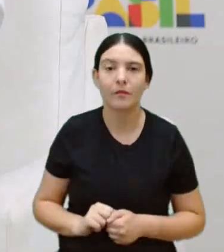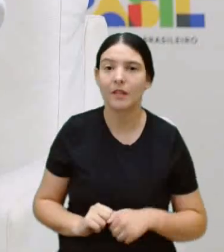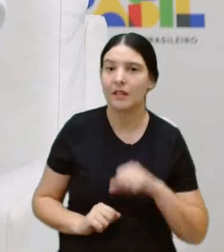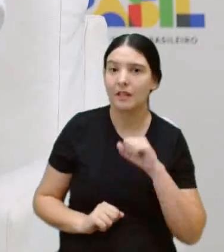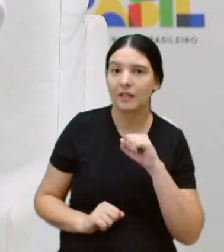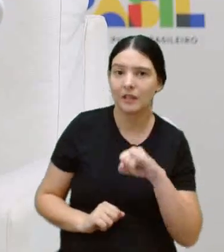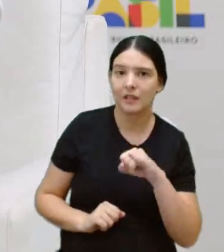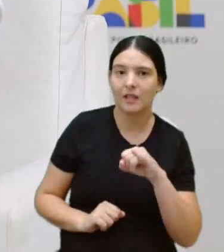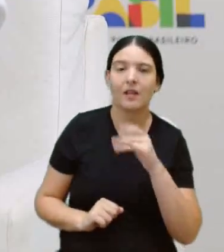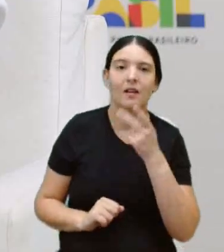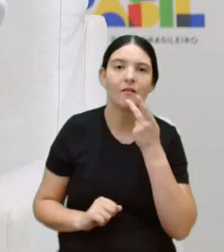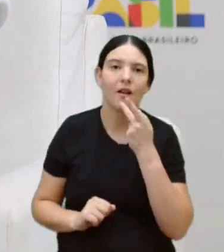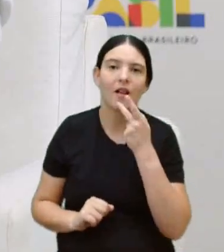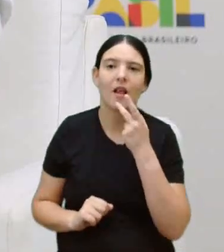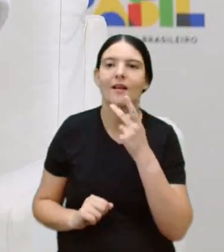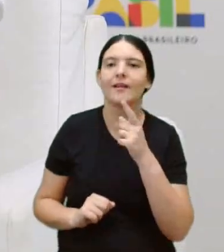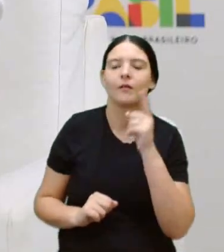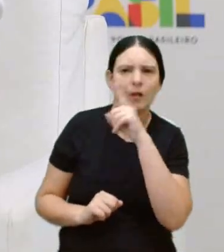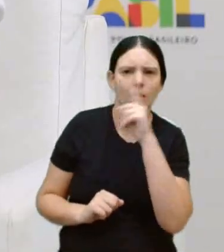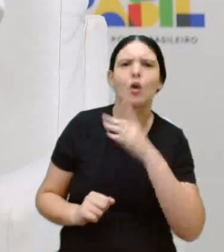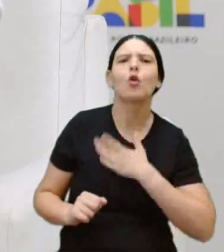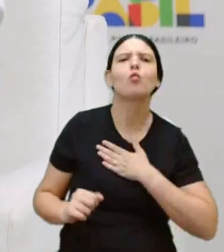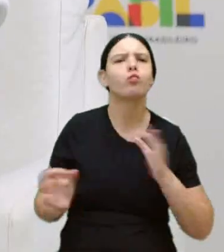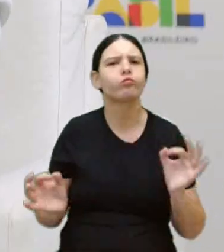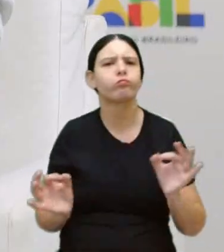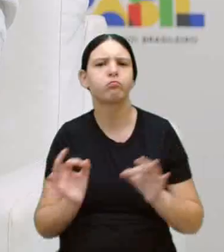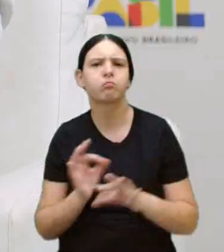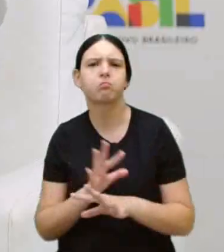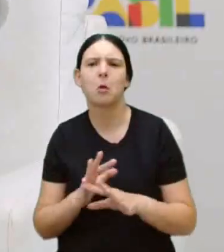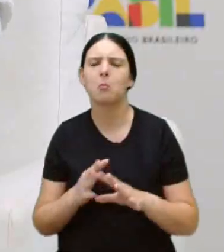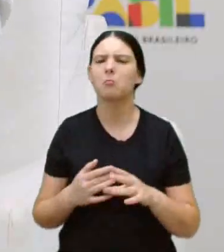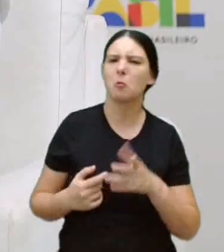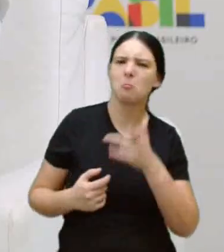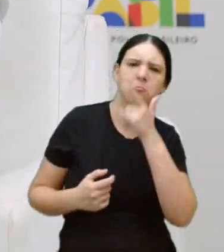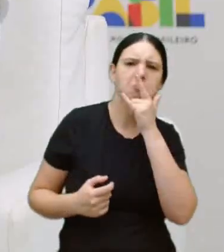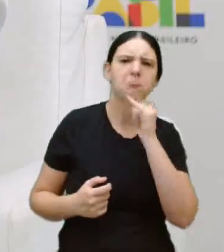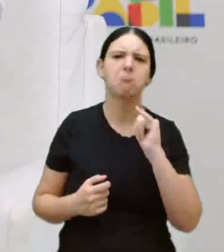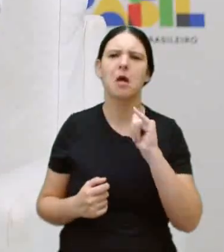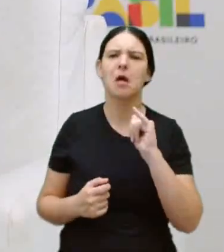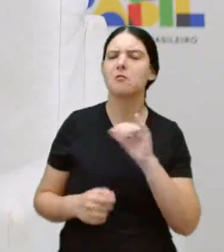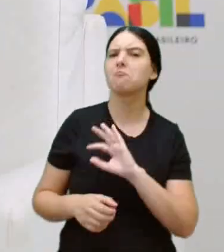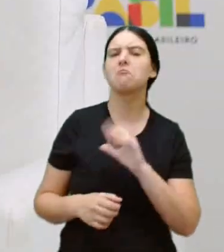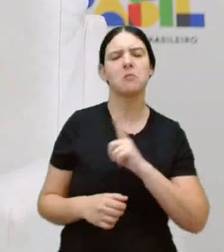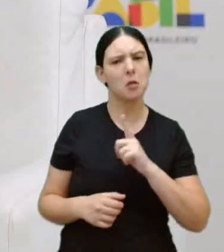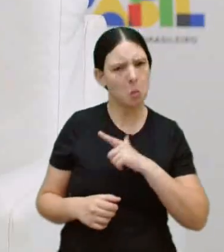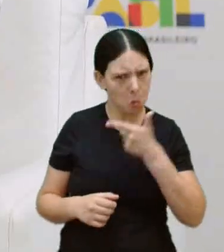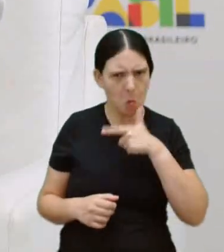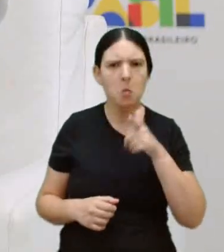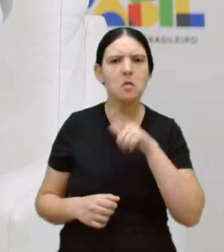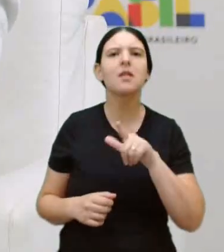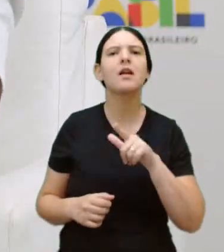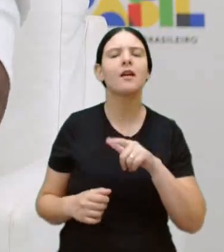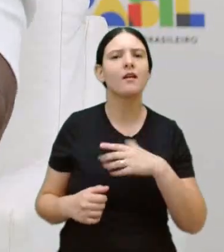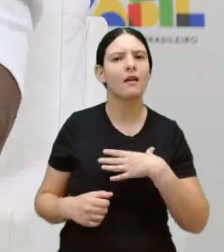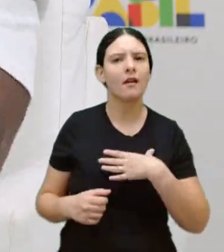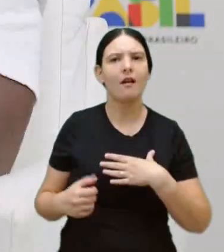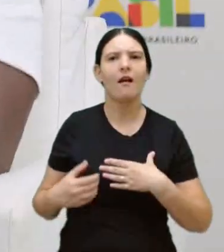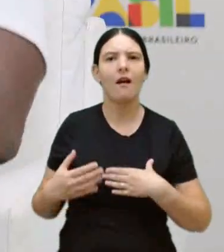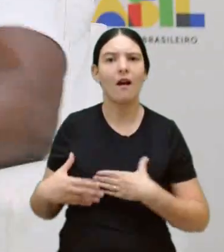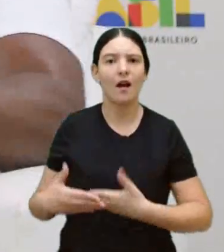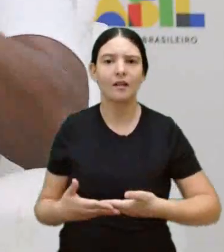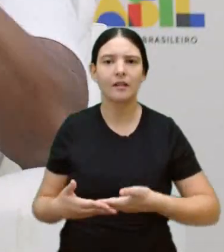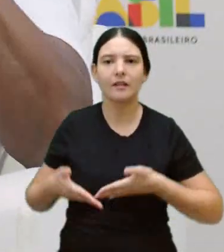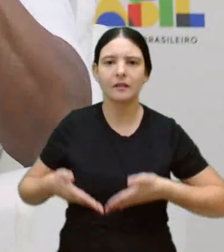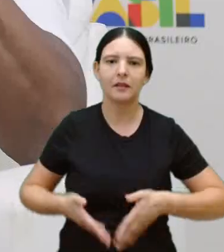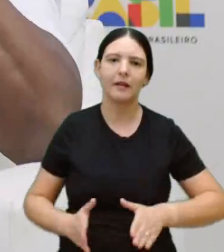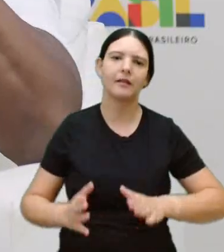ele fala: estou preparado, fiz curso de pai, tenho totais condições, a criança nasce. Ele bufa, ergue os braços e se